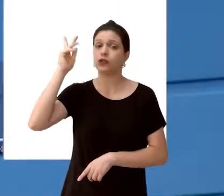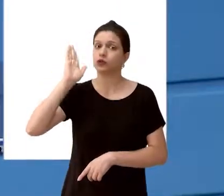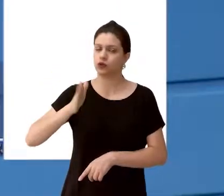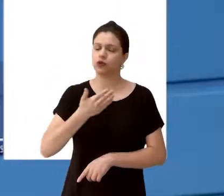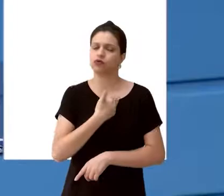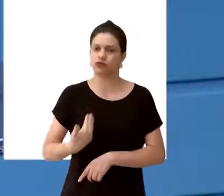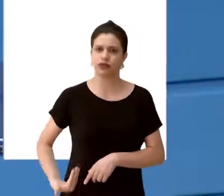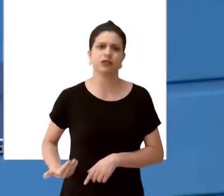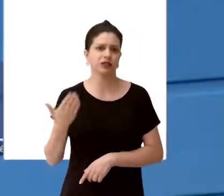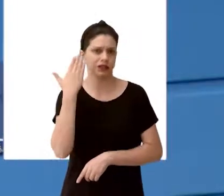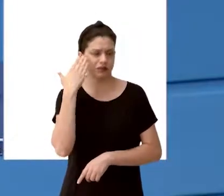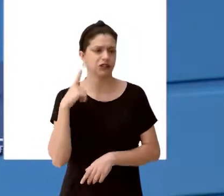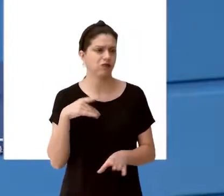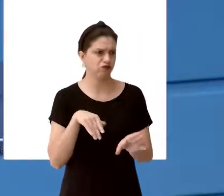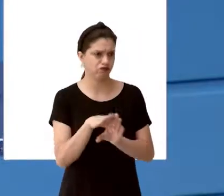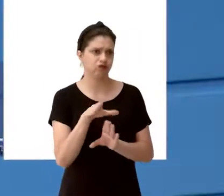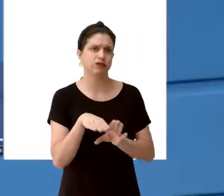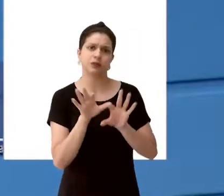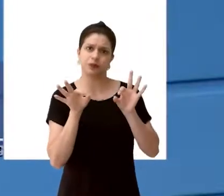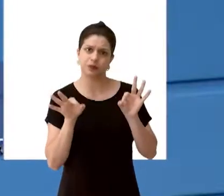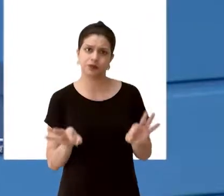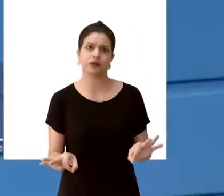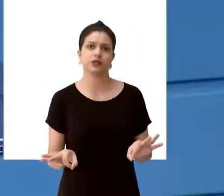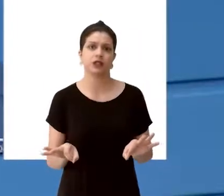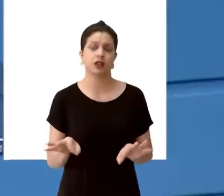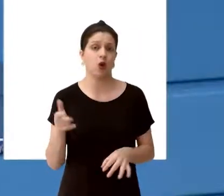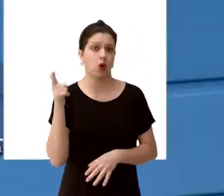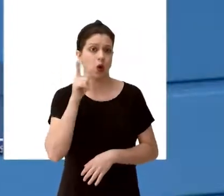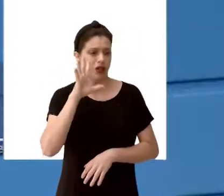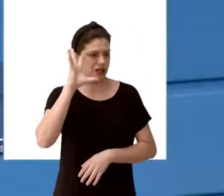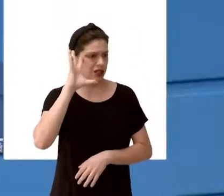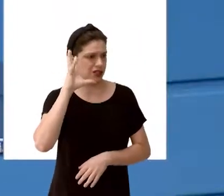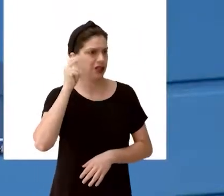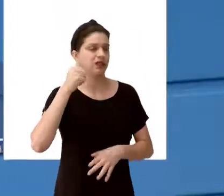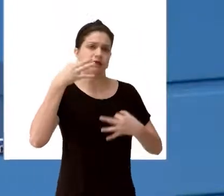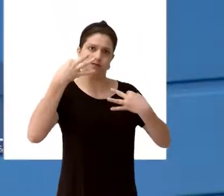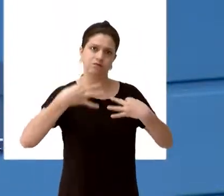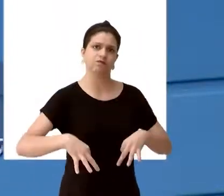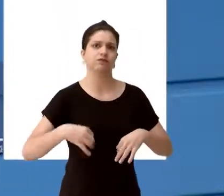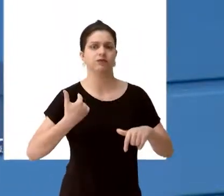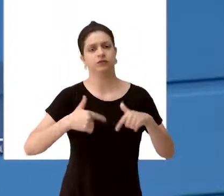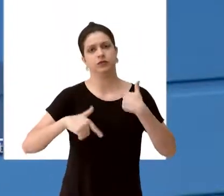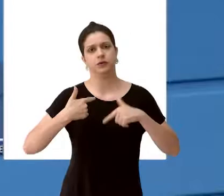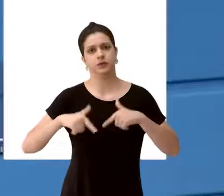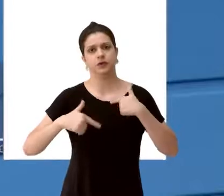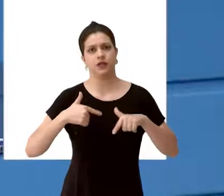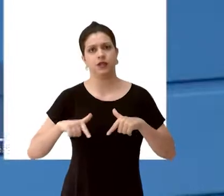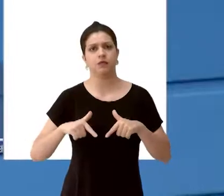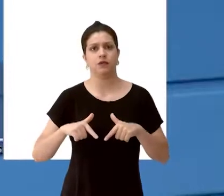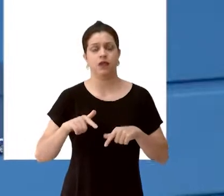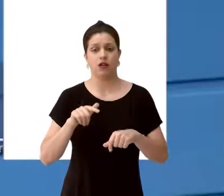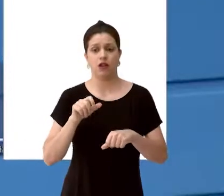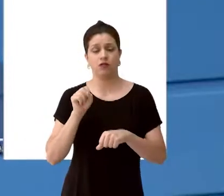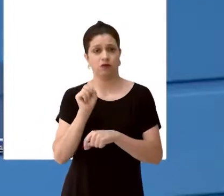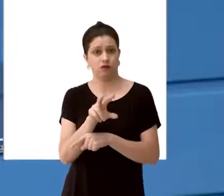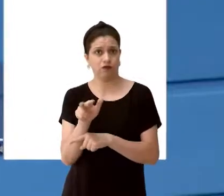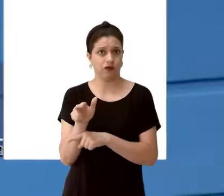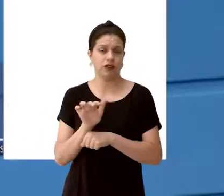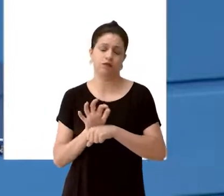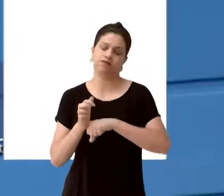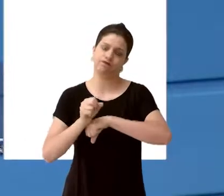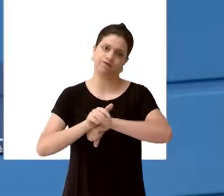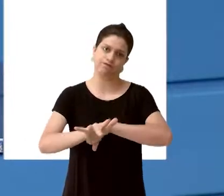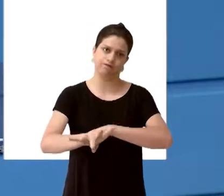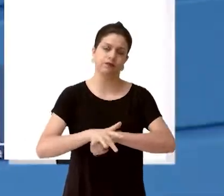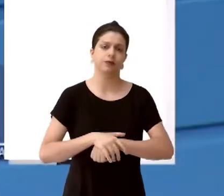Paulo Correia participou ontem, está bem orientado, está preparado e determinado para tomar as ações que foram necessárias para